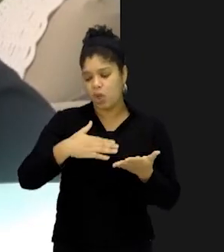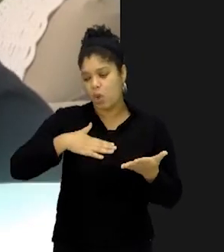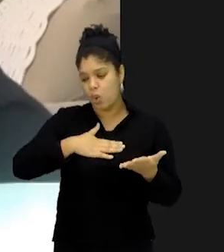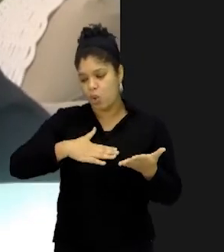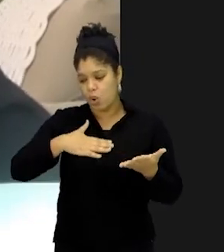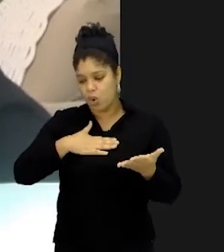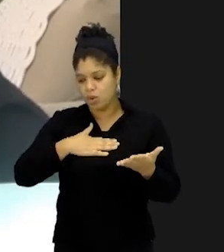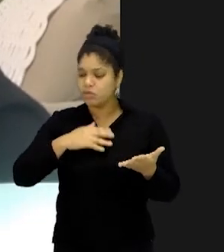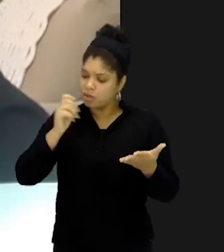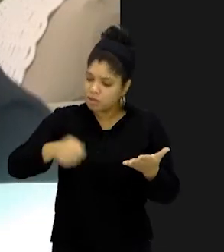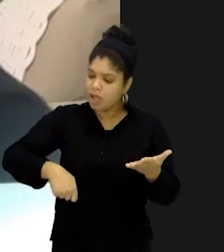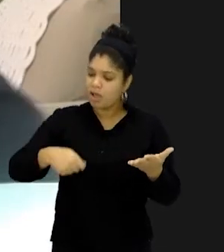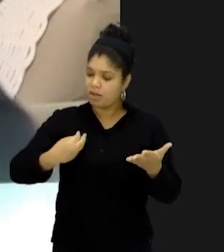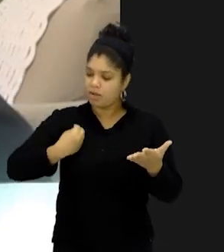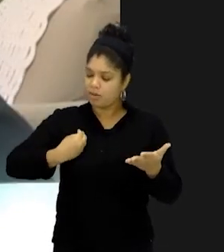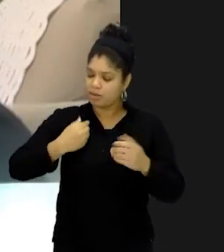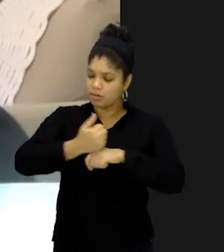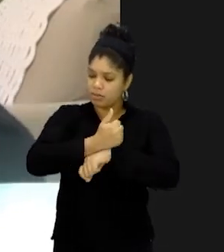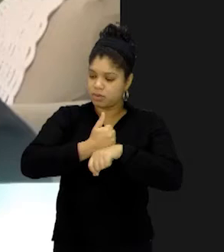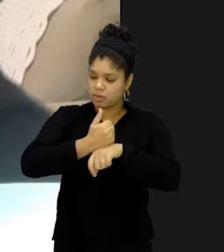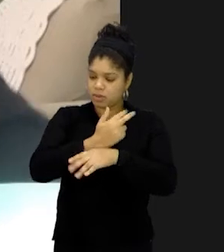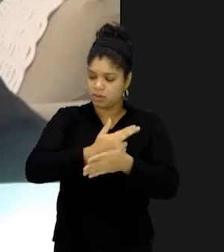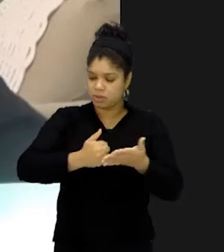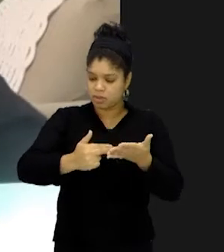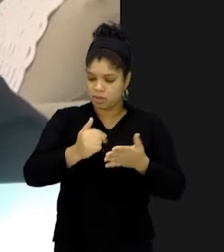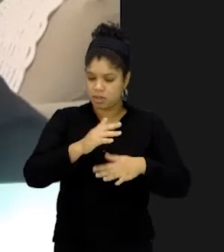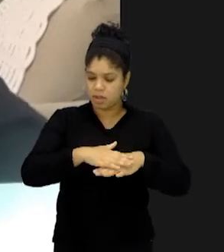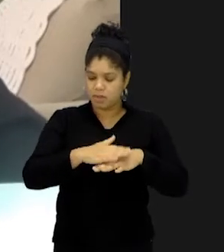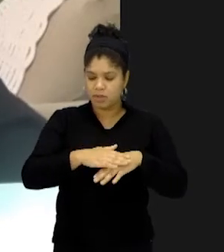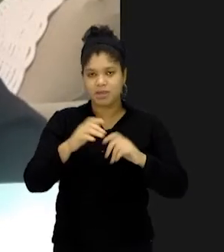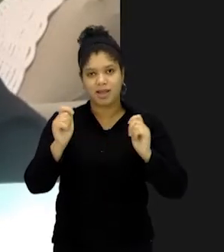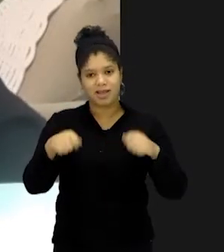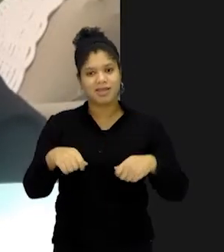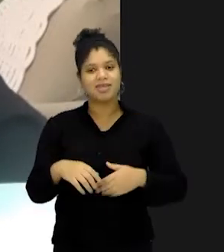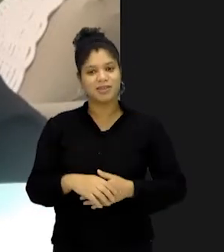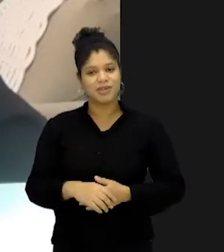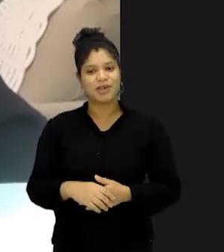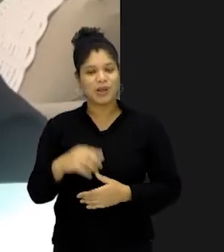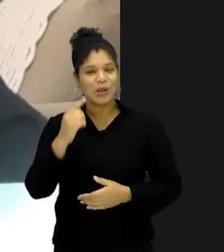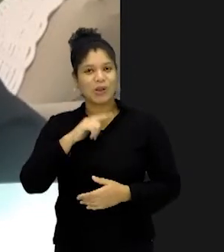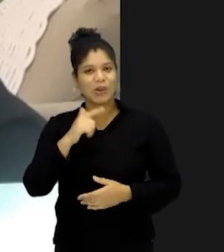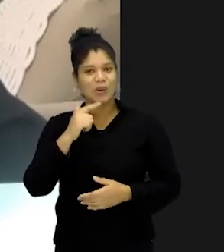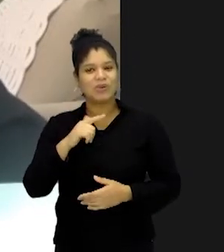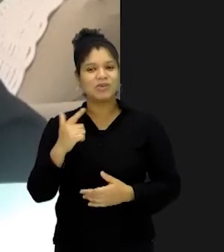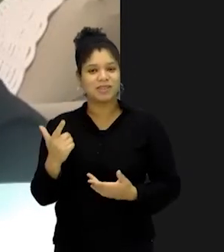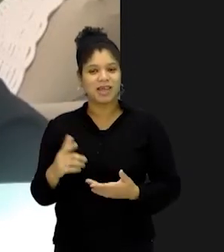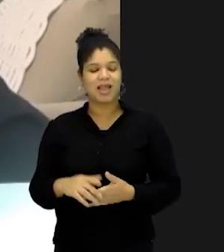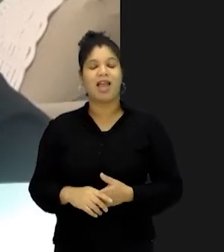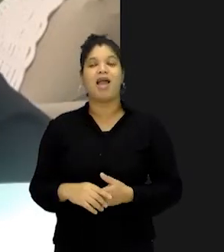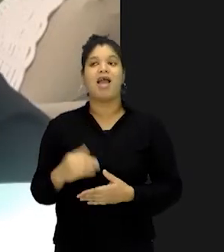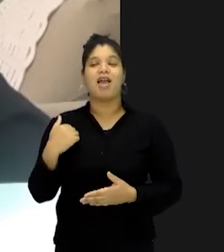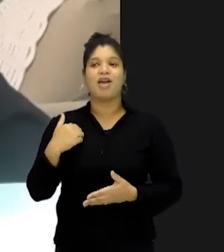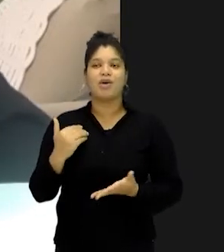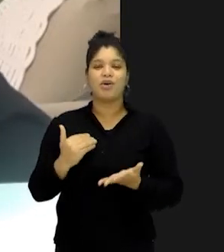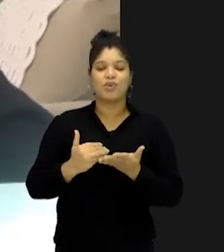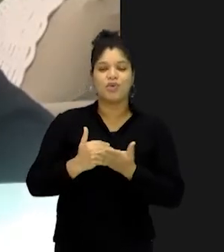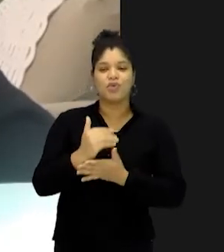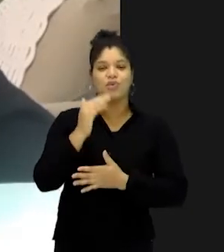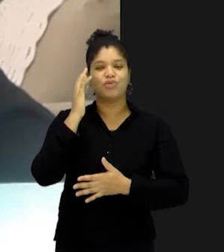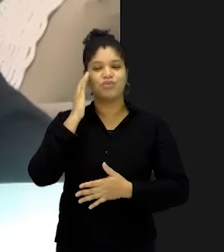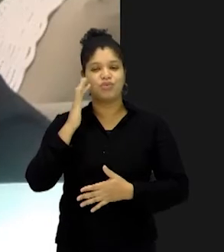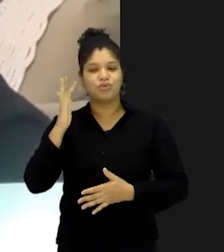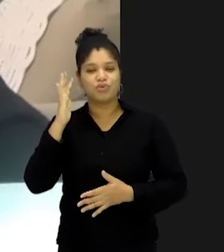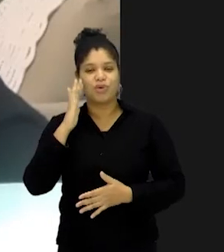sobre a busca, né, de trabalhar, de viver de arte. Aí que eu comecei a me imaginar